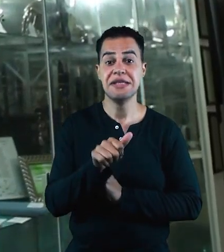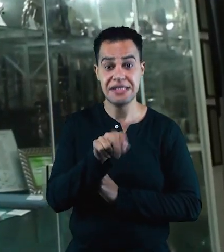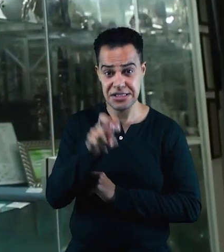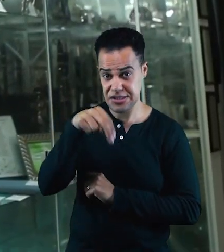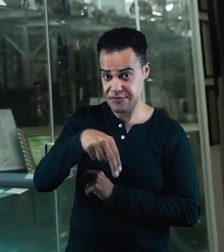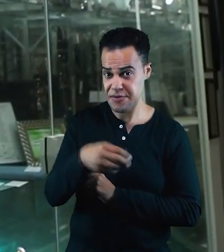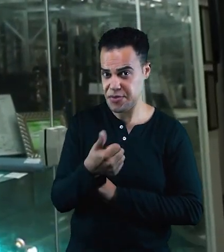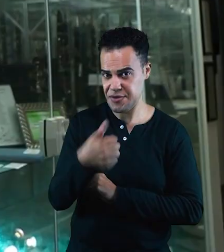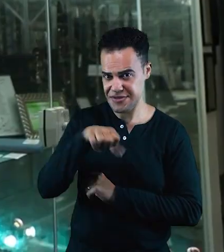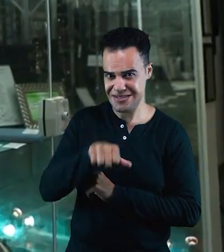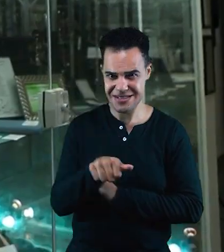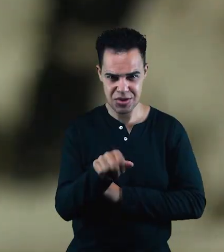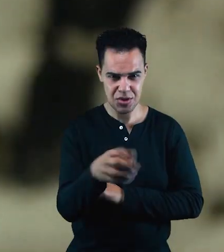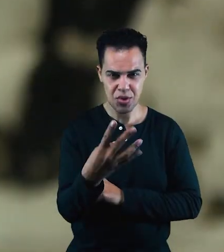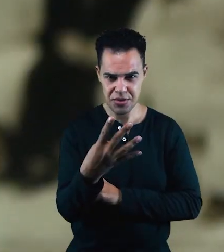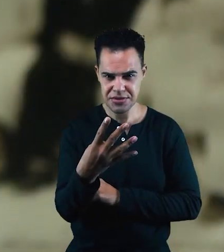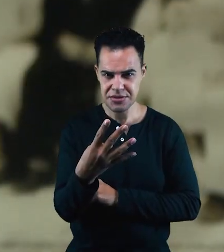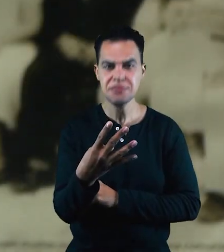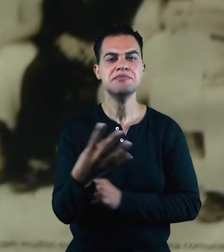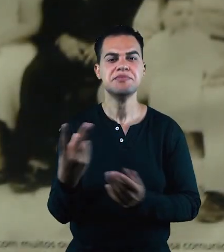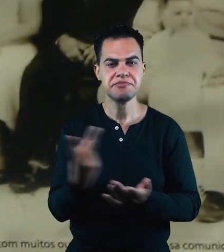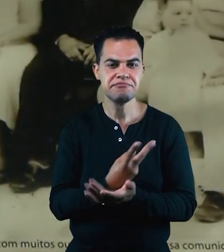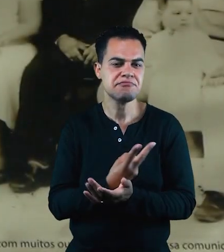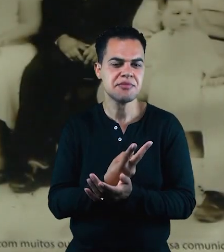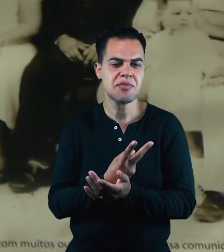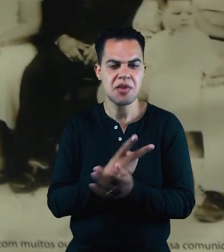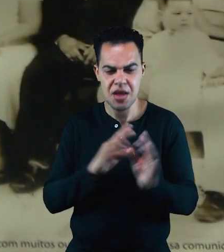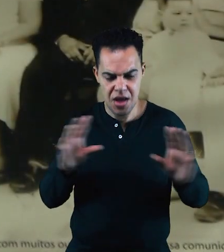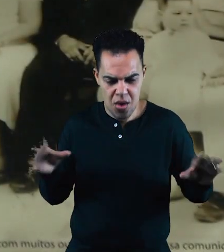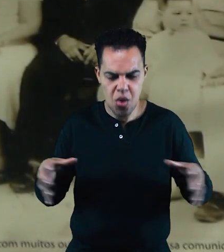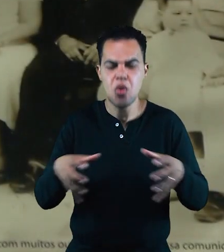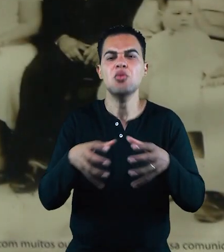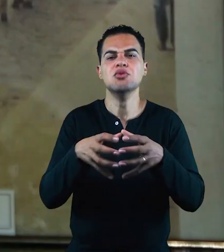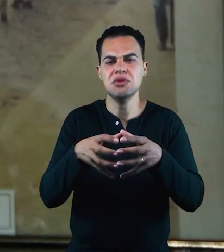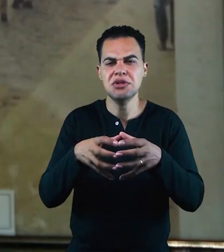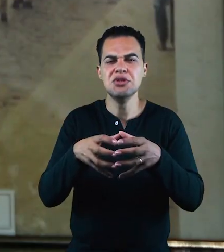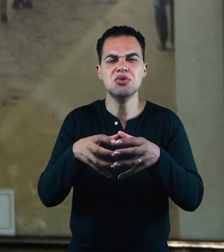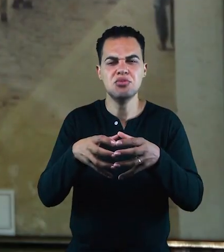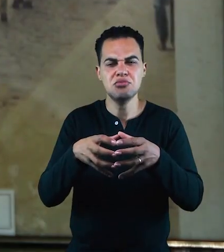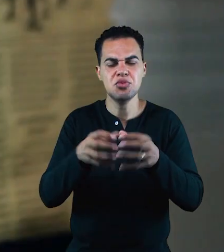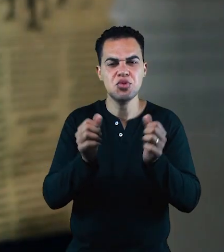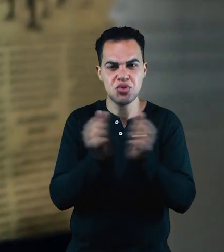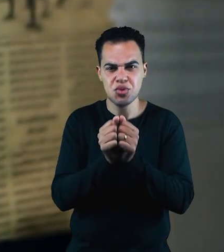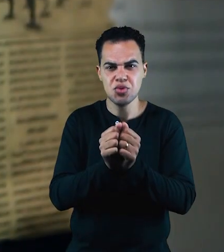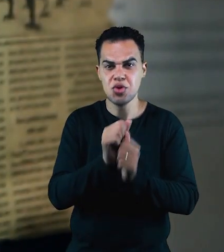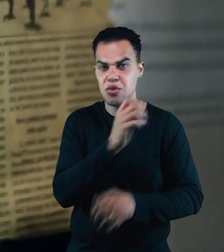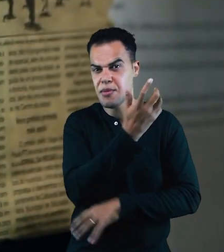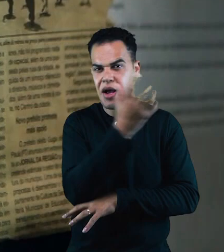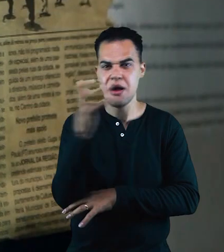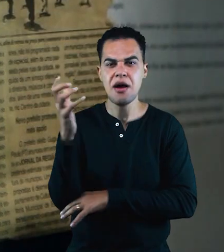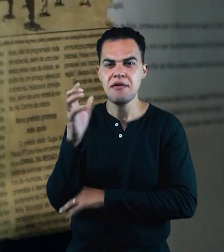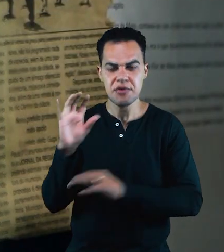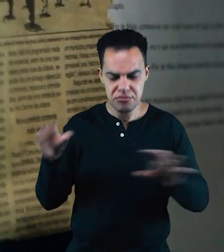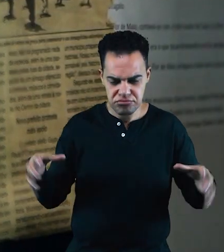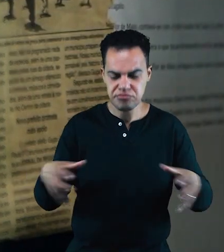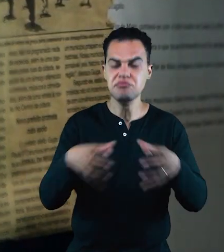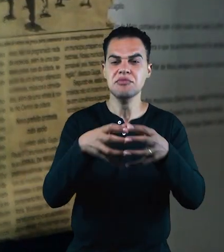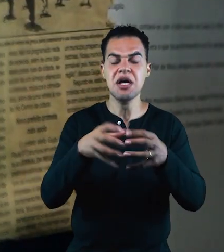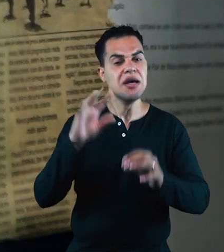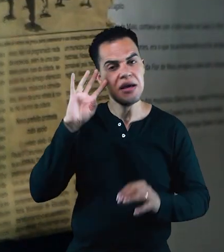Nassib Mansur exibem imagens de importantes músicos, trompetes, acervo visual e partituras. Nossa, ali.